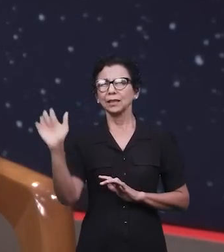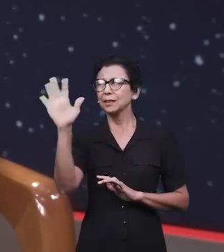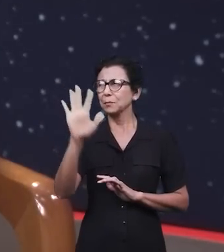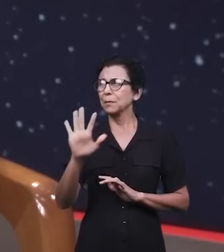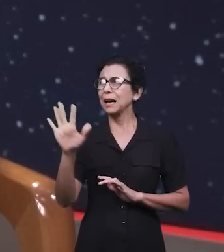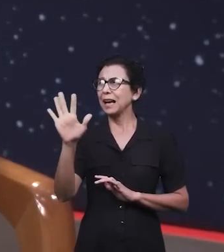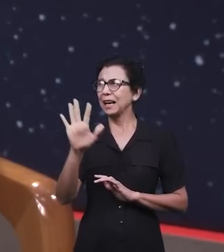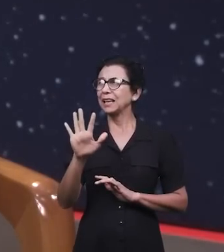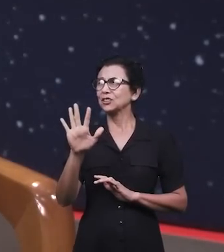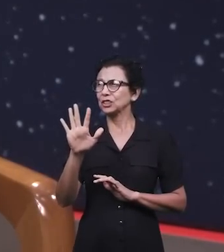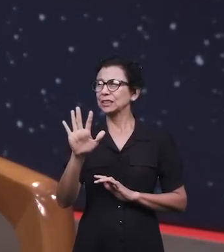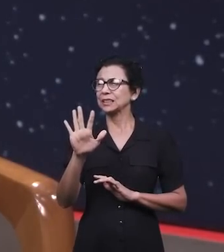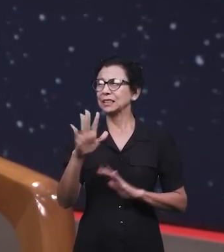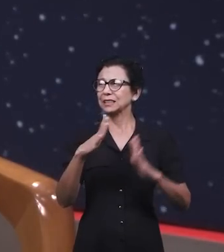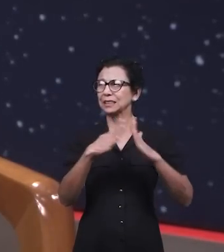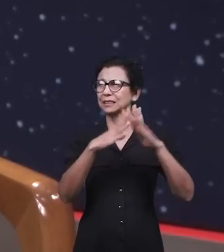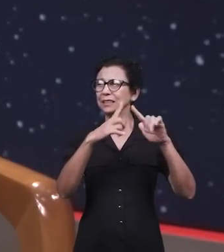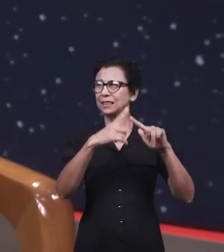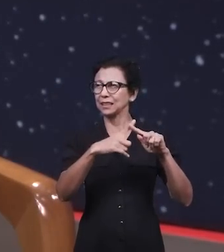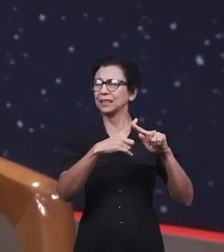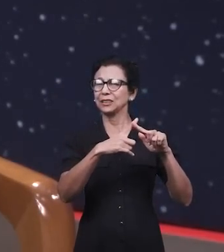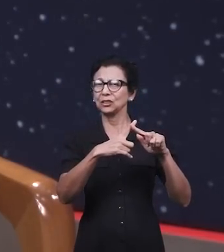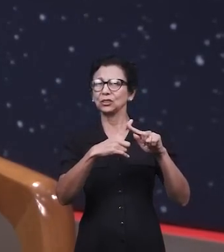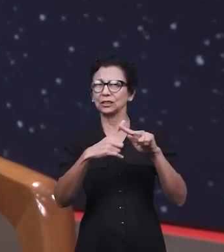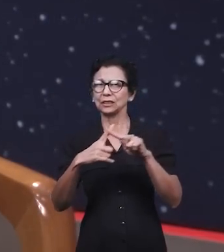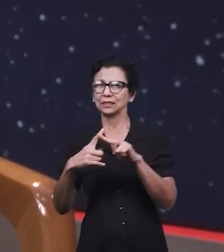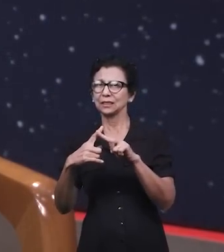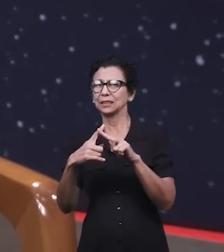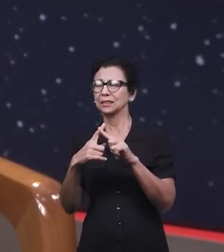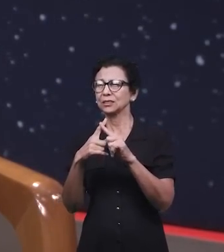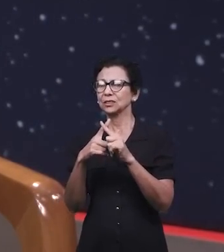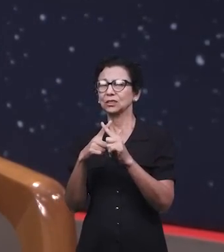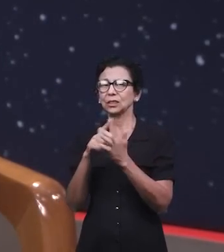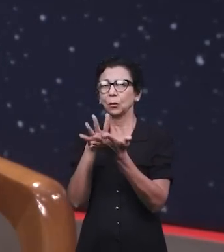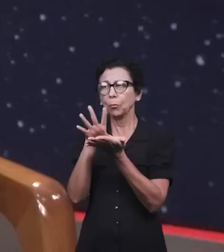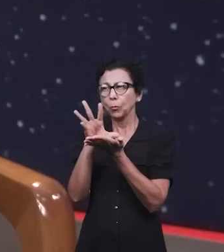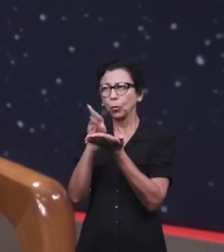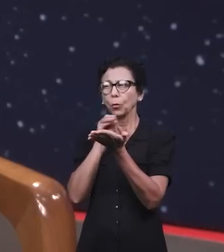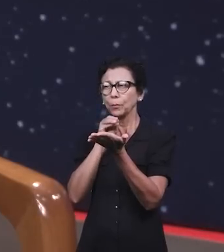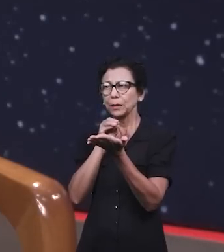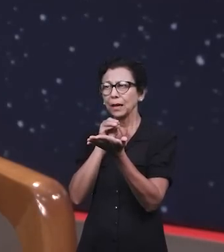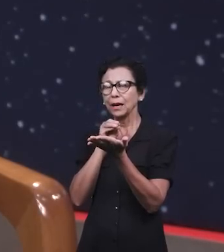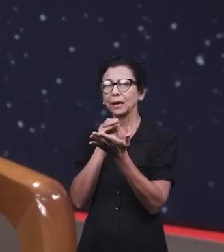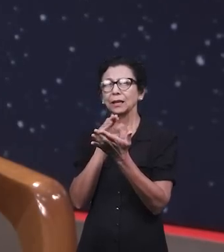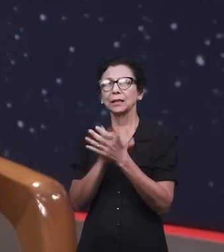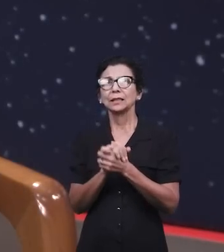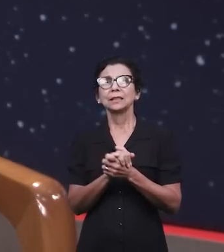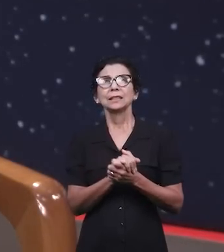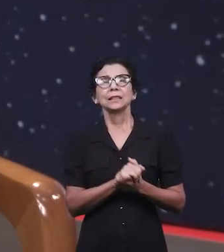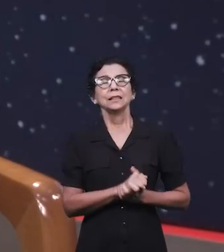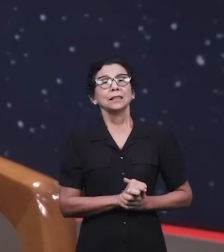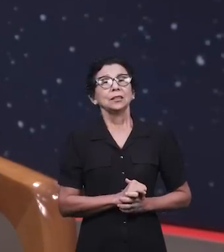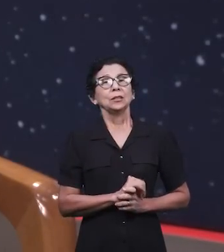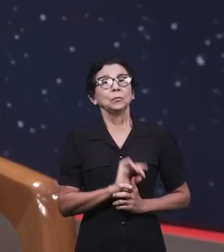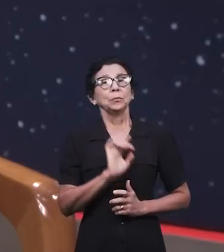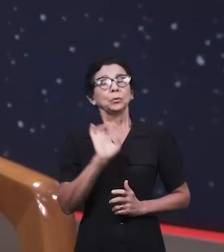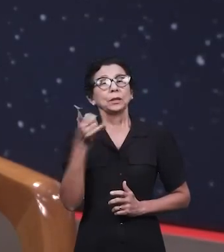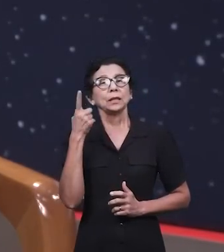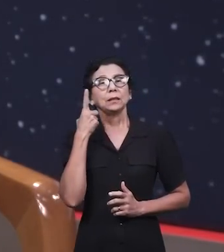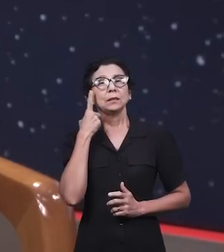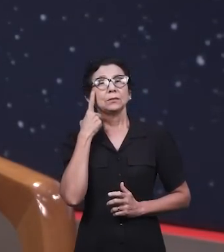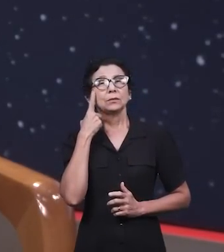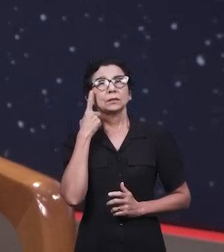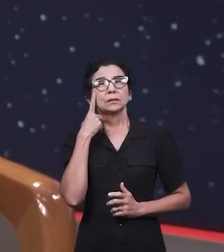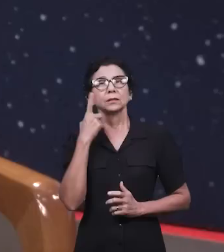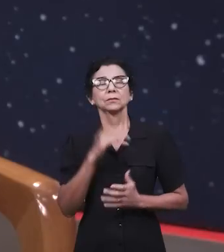daquele quadro, porque ali você vê a relação entre a operação do Espírito, entre as parábolas, E quando